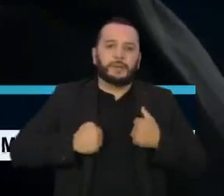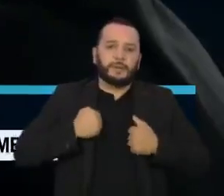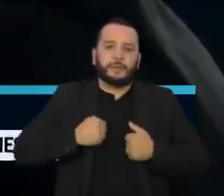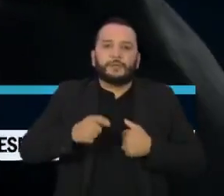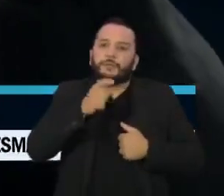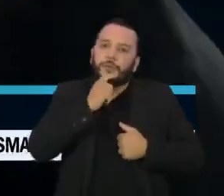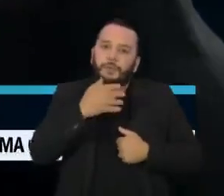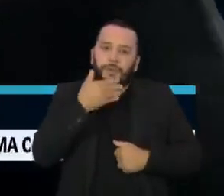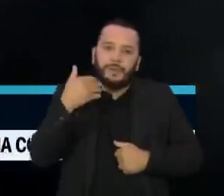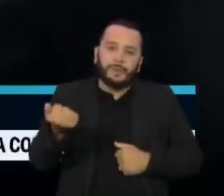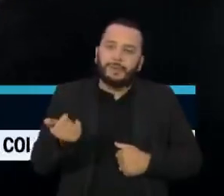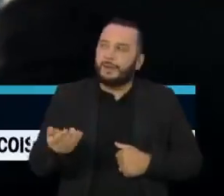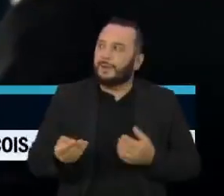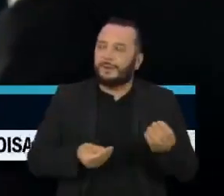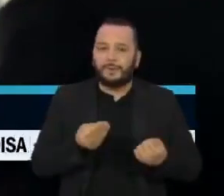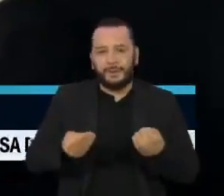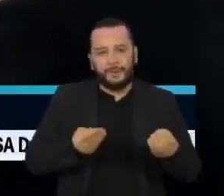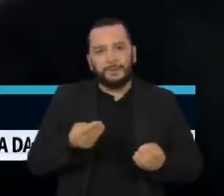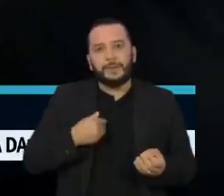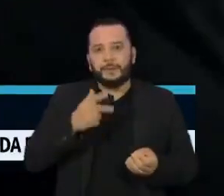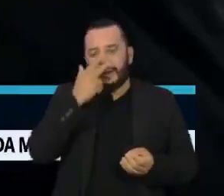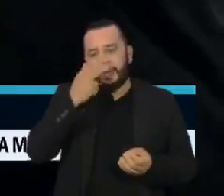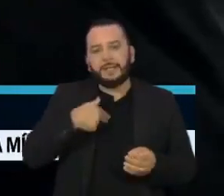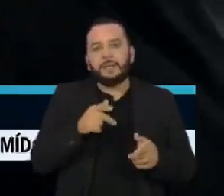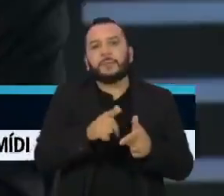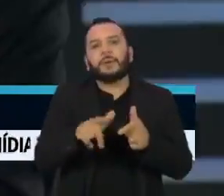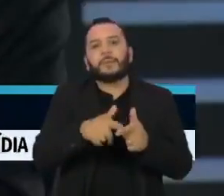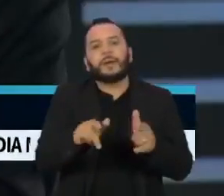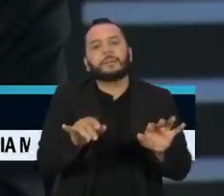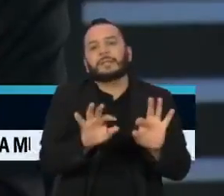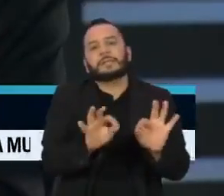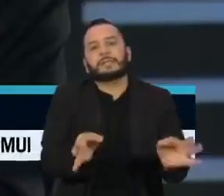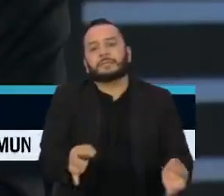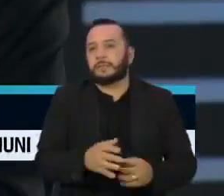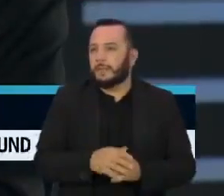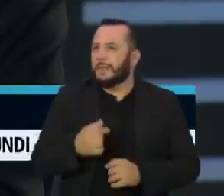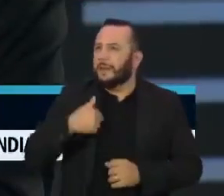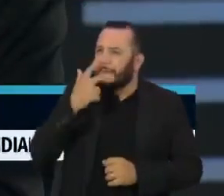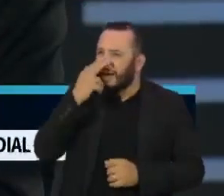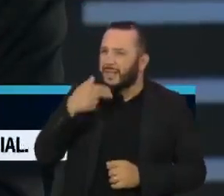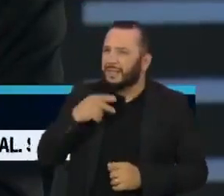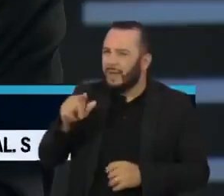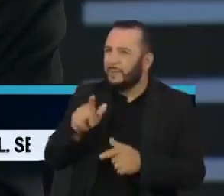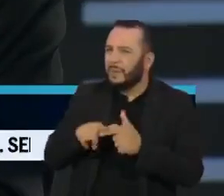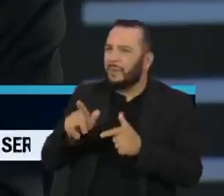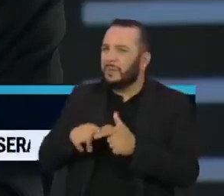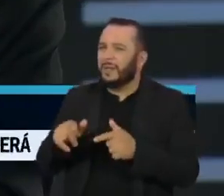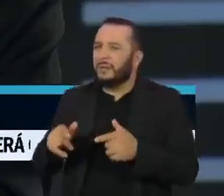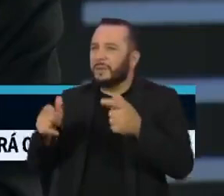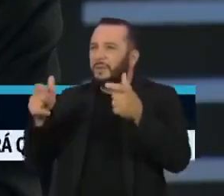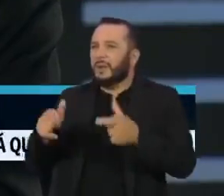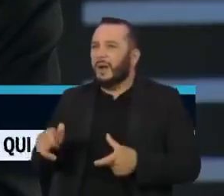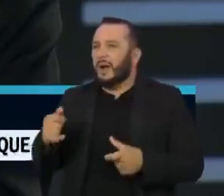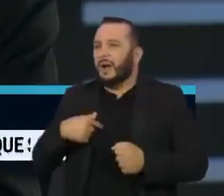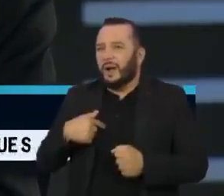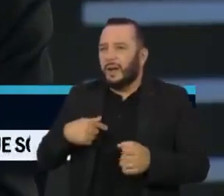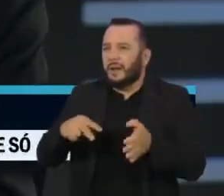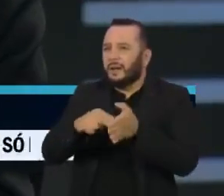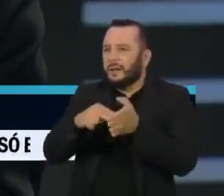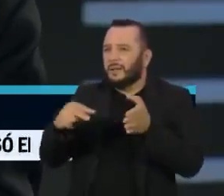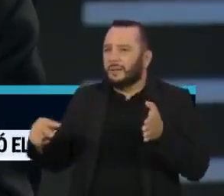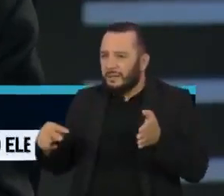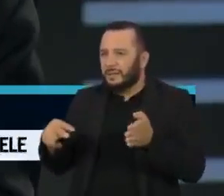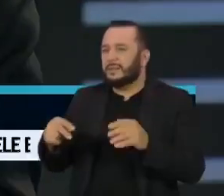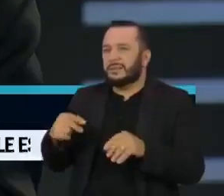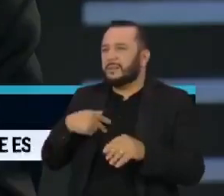desse problema, que é a crise hídrica, maior em 91 anos. Ele passa a ideia de que é um problema local, de cada pessoa desligar sua luz, andar